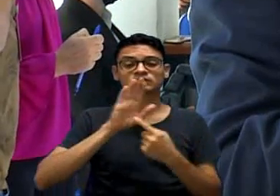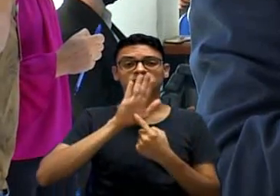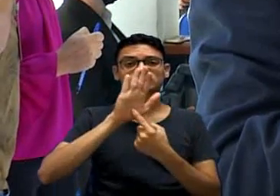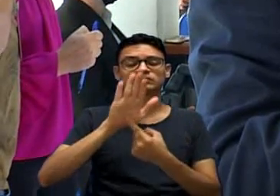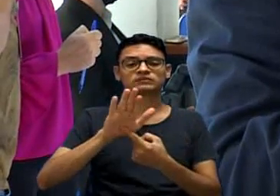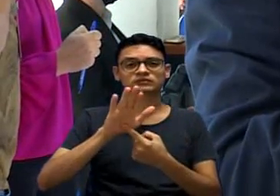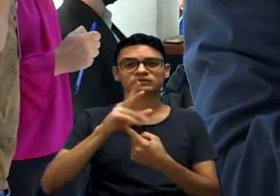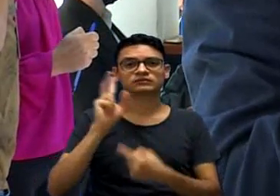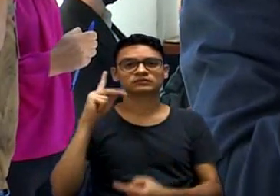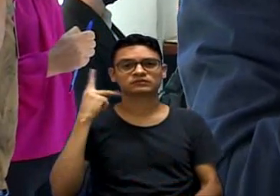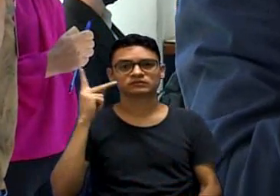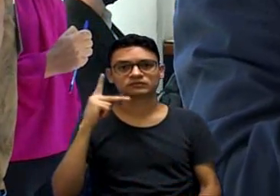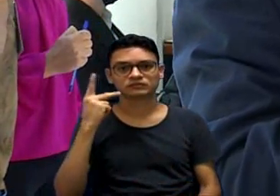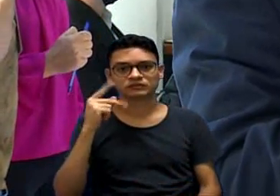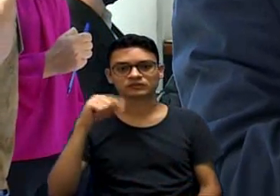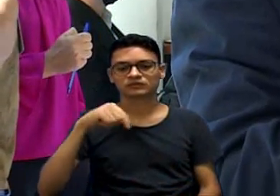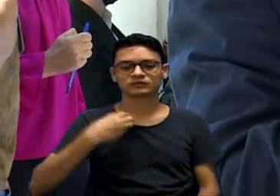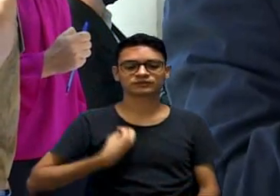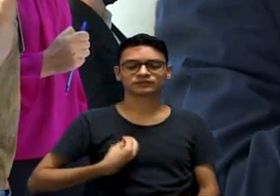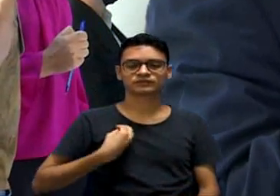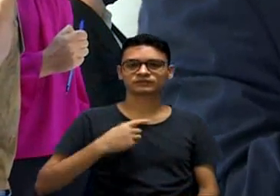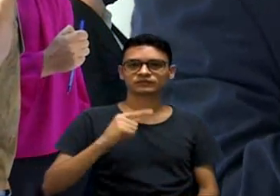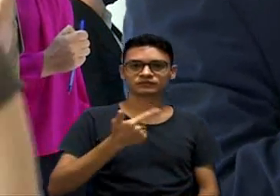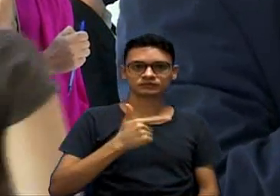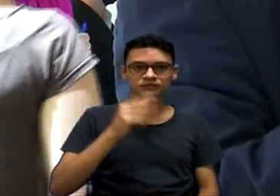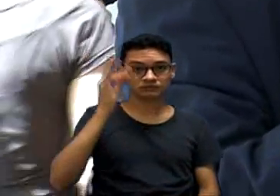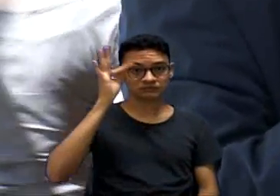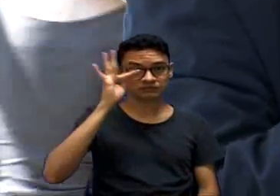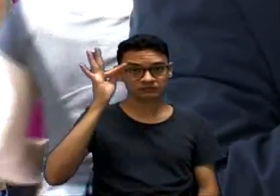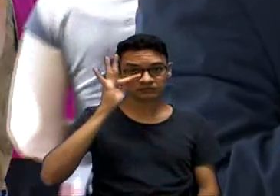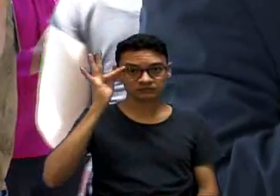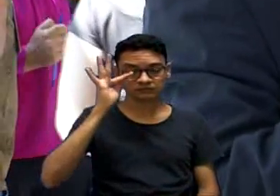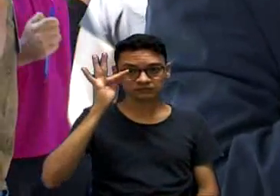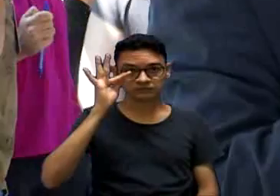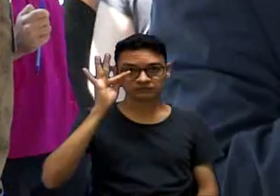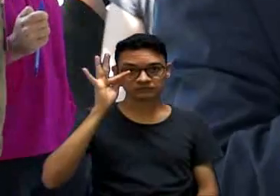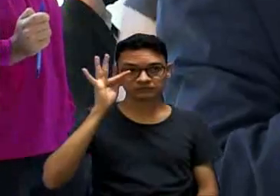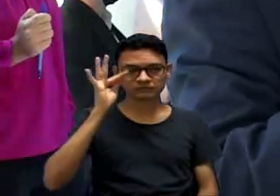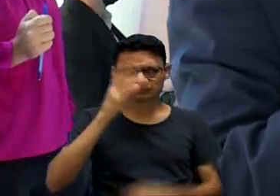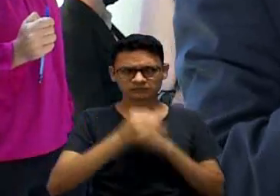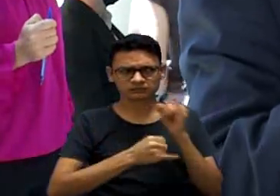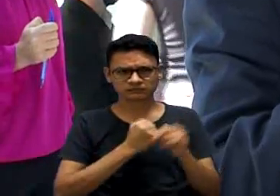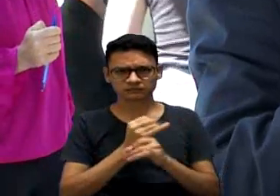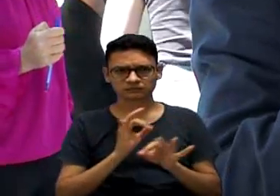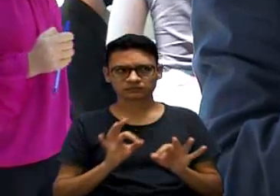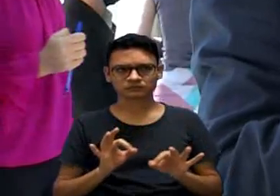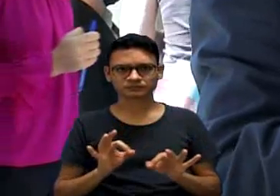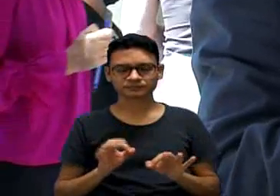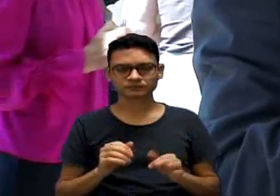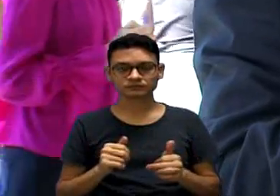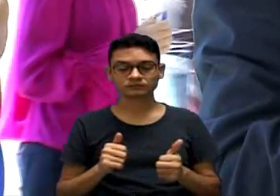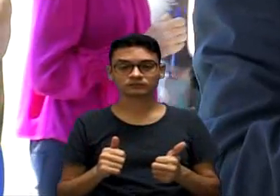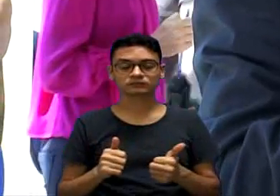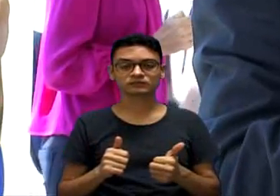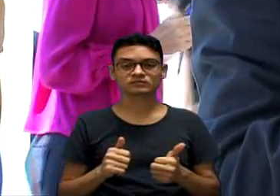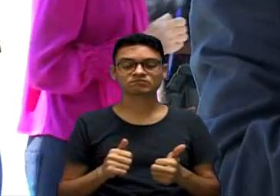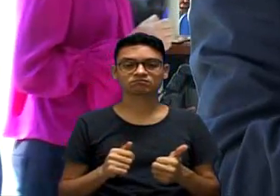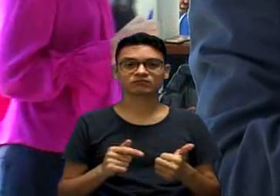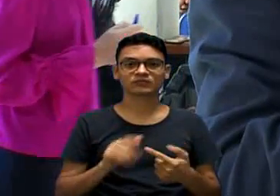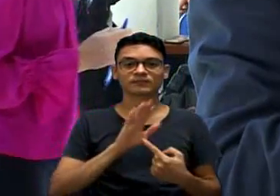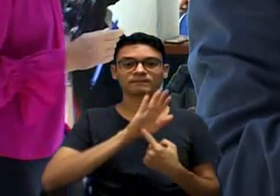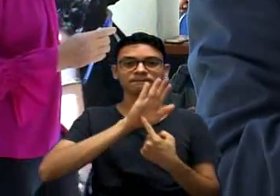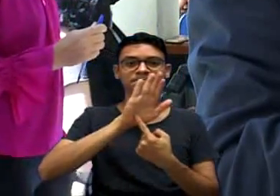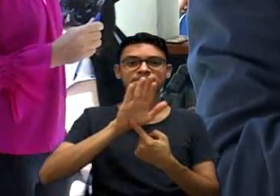que o vereador. Ele não está hoje presente aí, o Fausto que está online. Na verdade, a